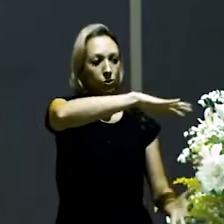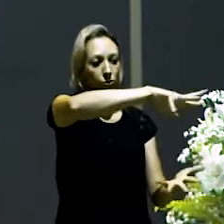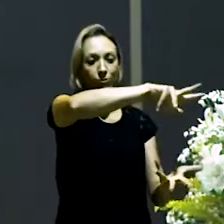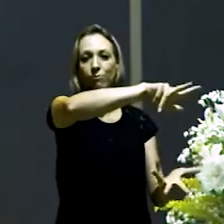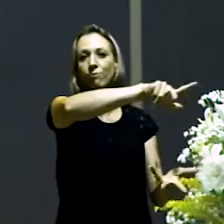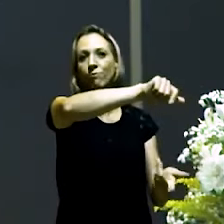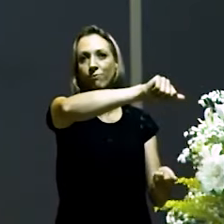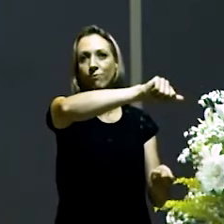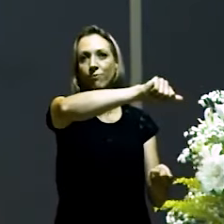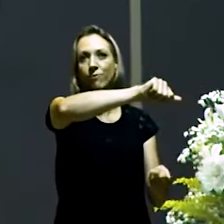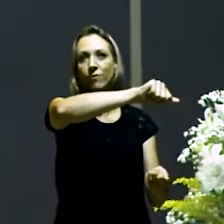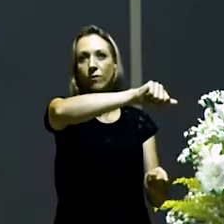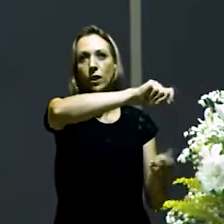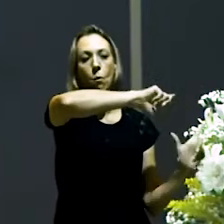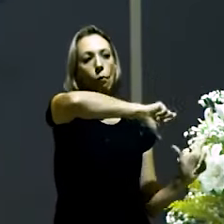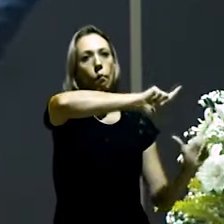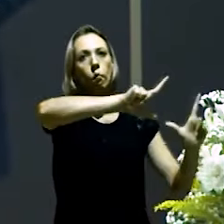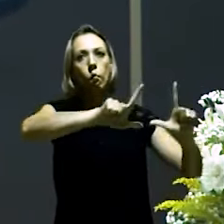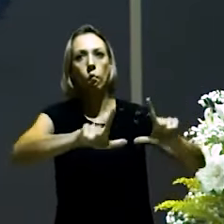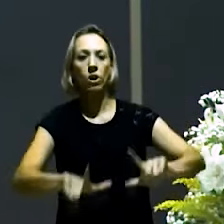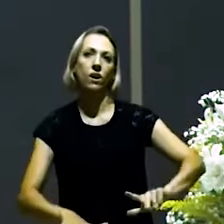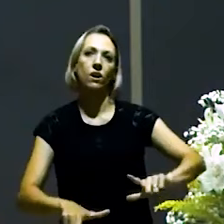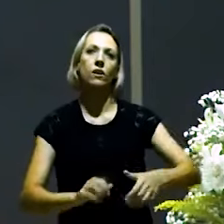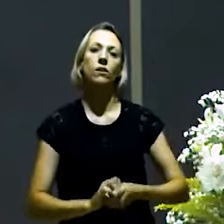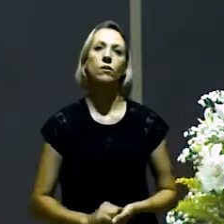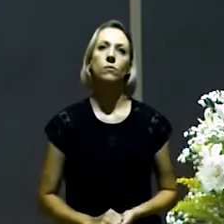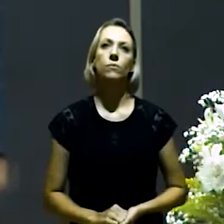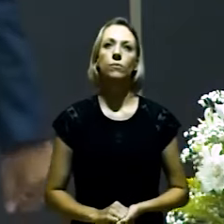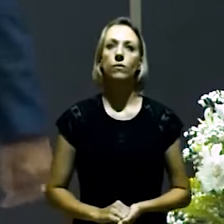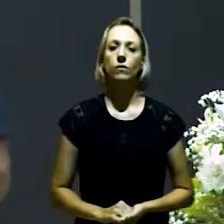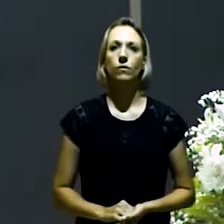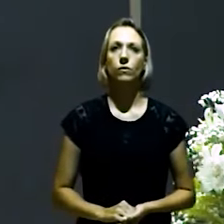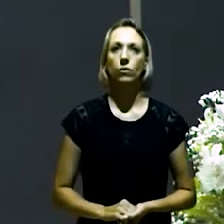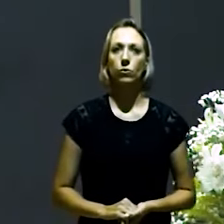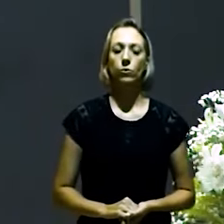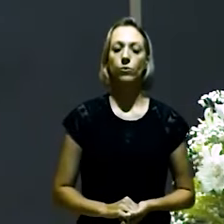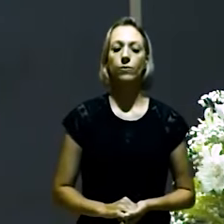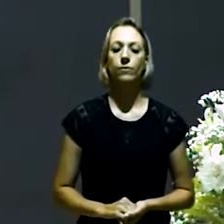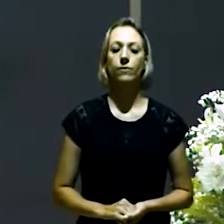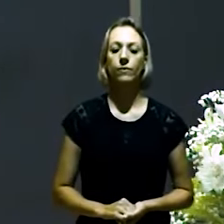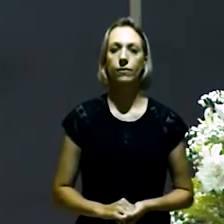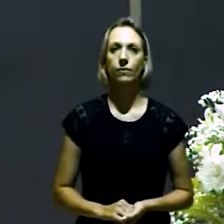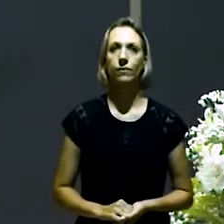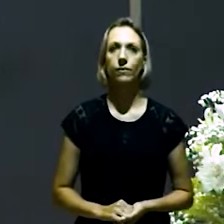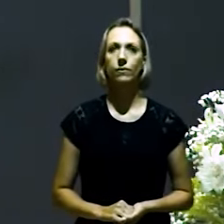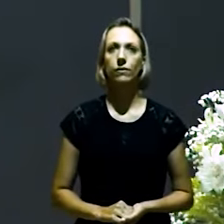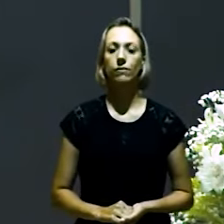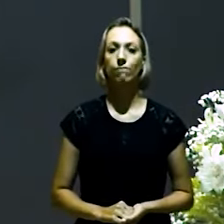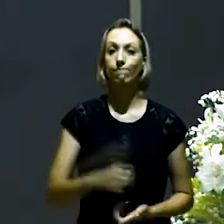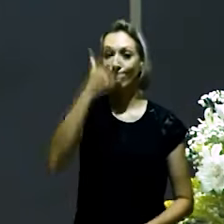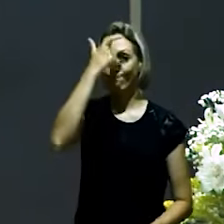Alguma coisa que estava no domínio deles foi arrancada por Cristo. E você sabe o que é que estava no domínio dele? Eu e